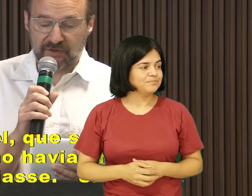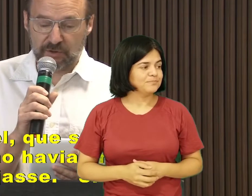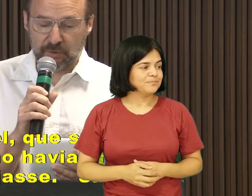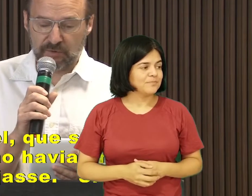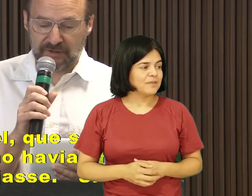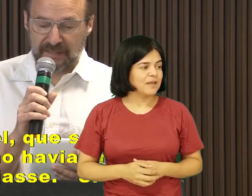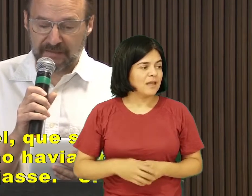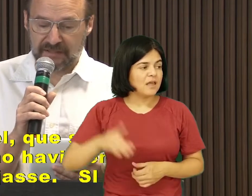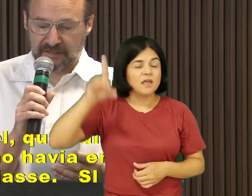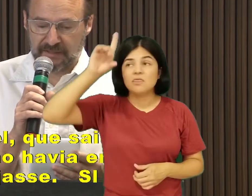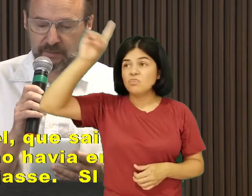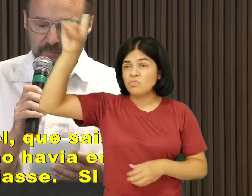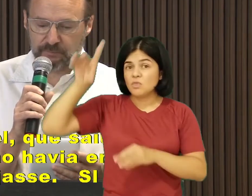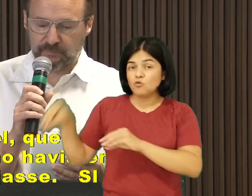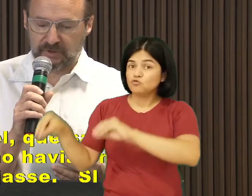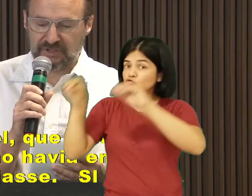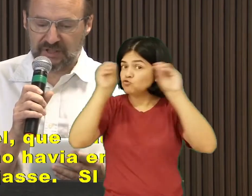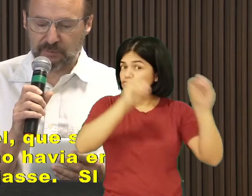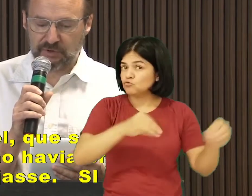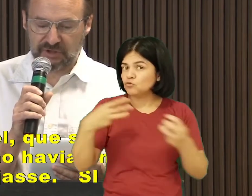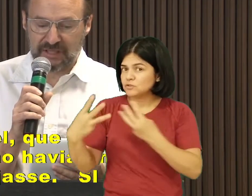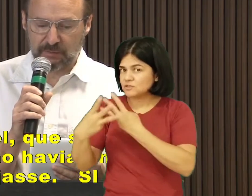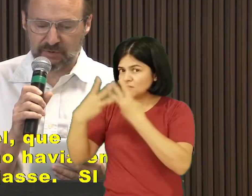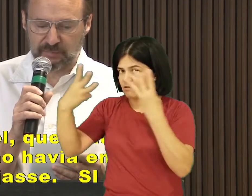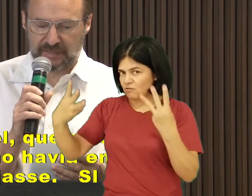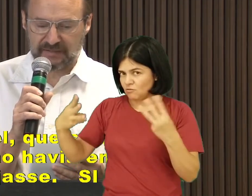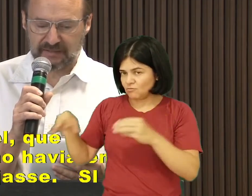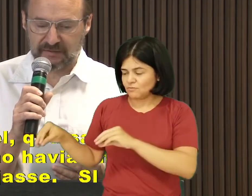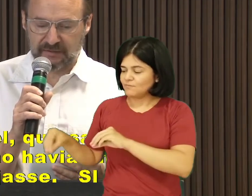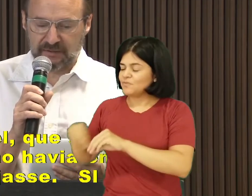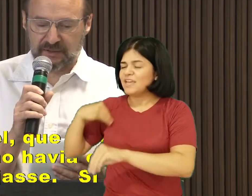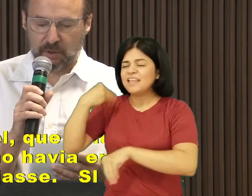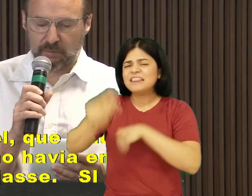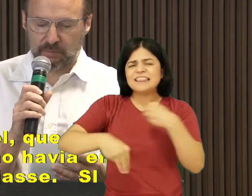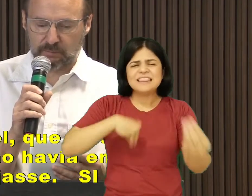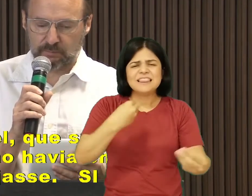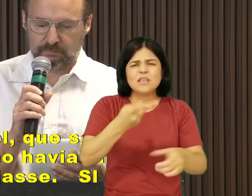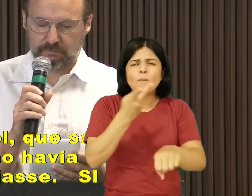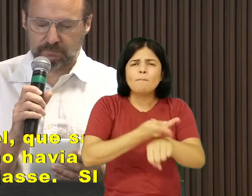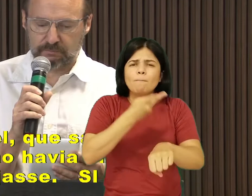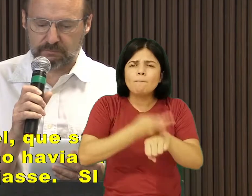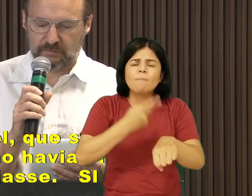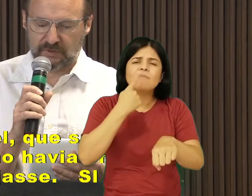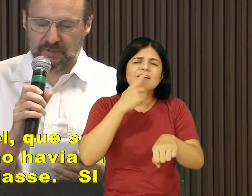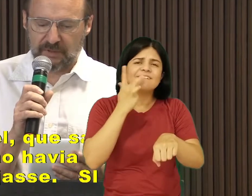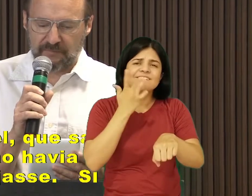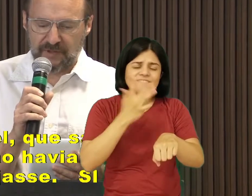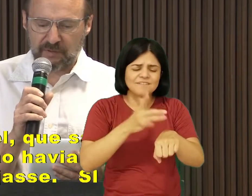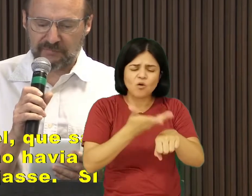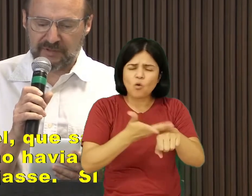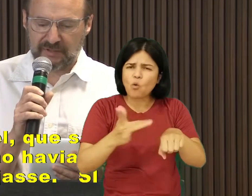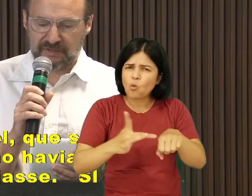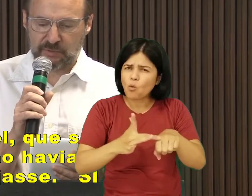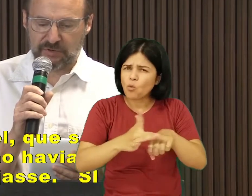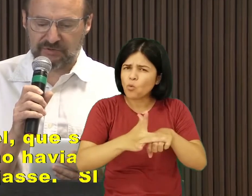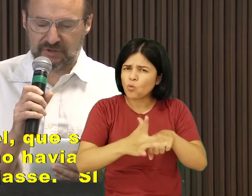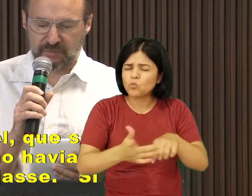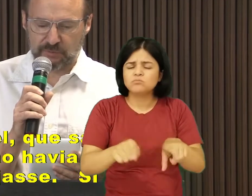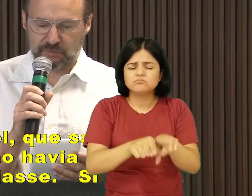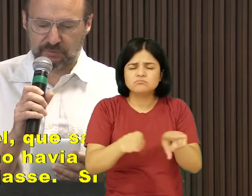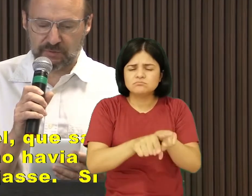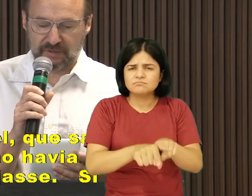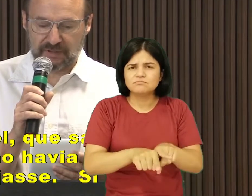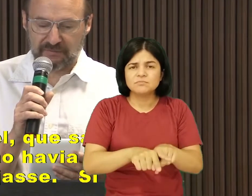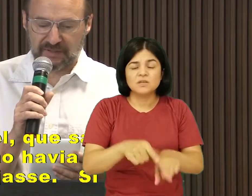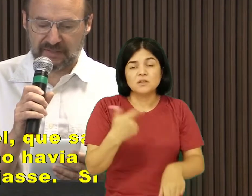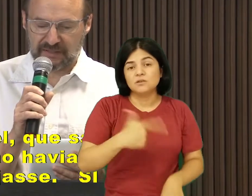Ele tirou de lá Israel, que saiu cheio de prata e ouro. Não havia em suas